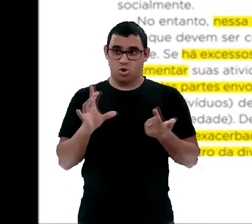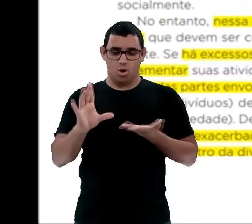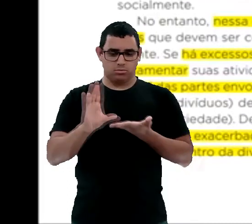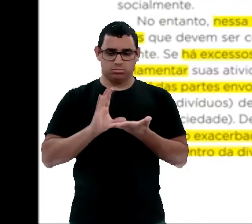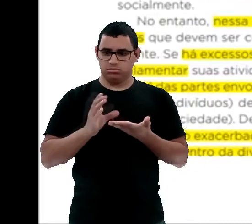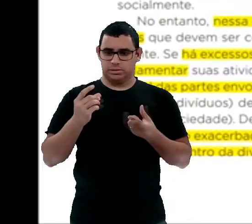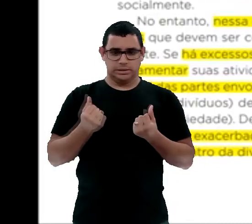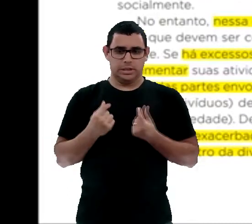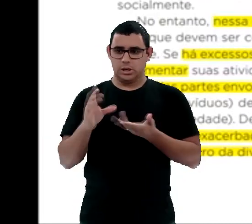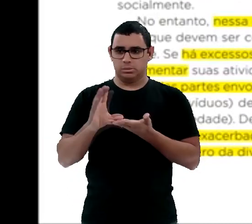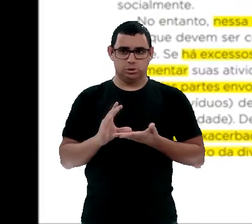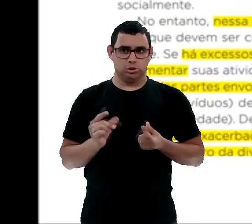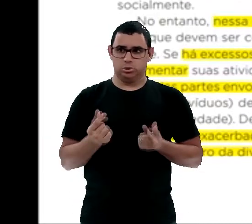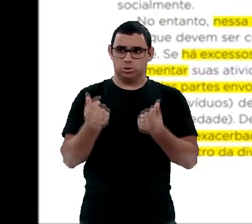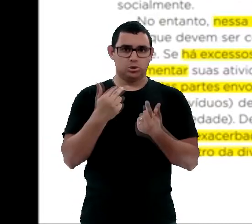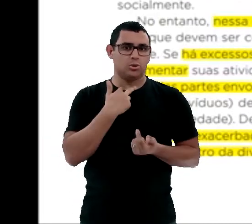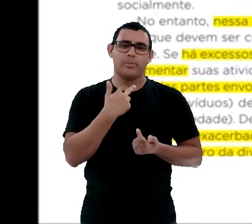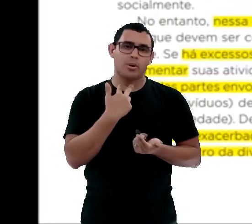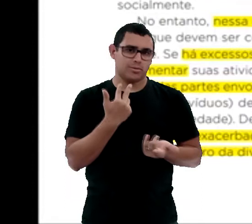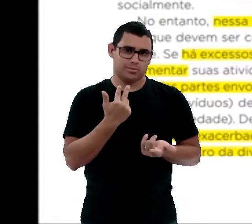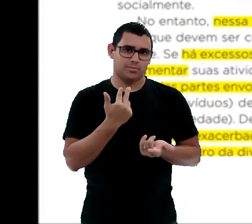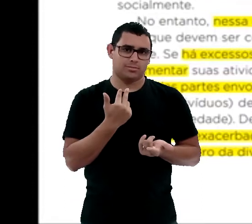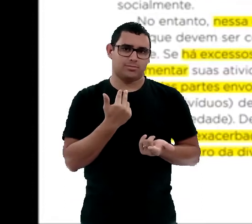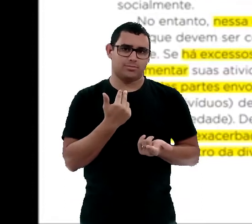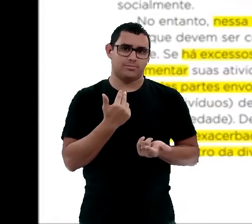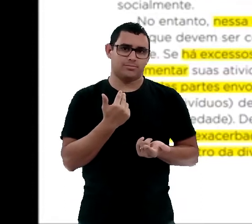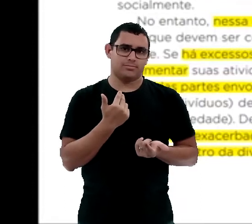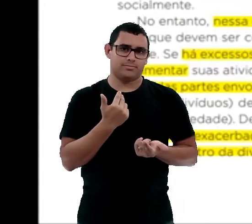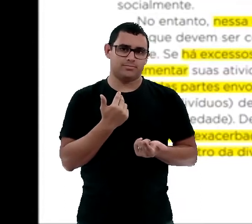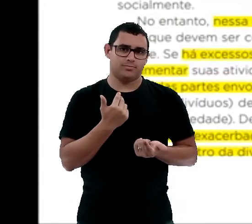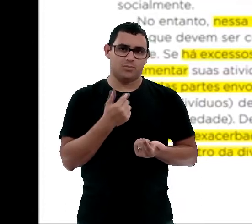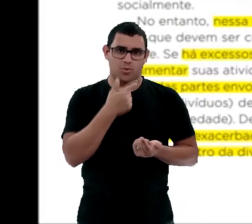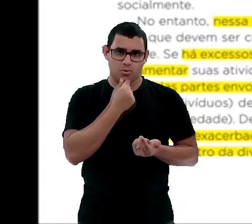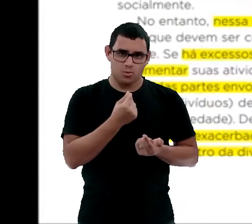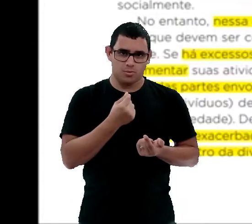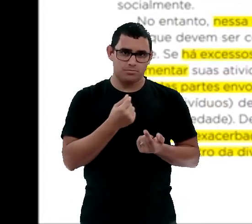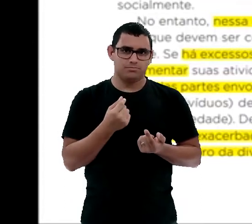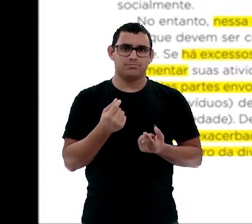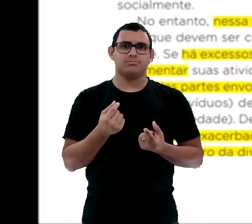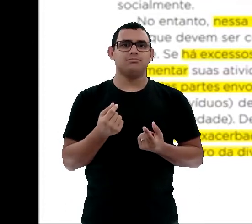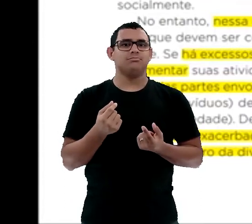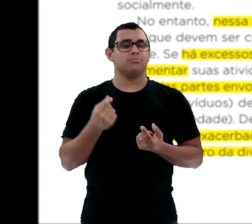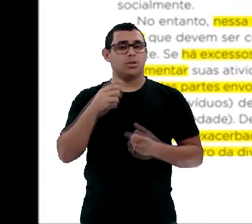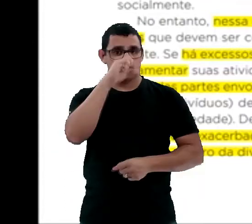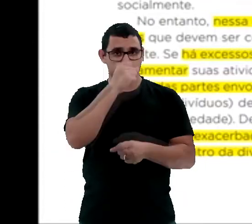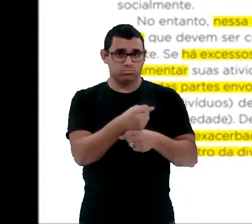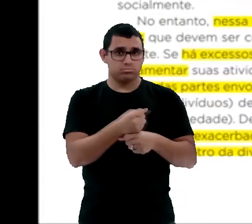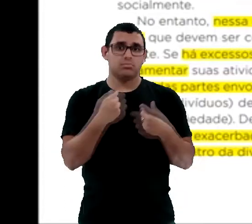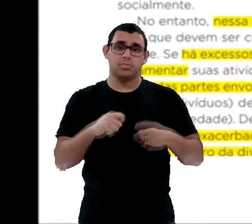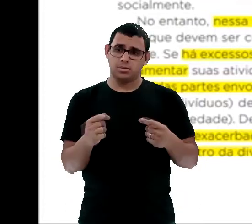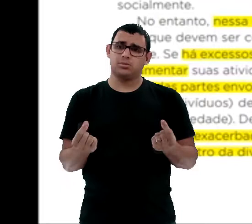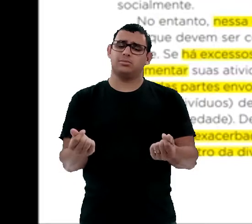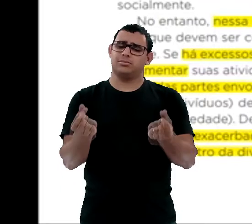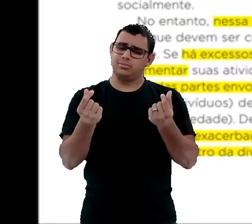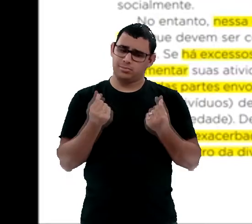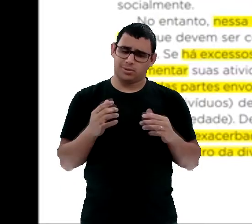exacerbado, quase não falo. O capitalista não deve se deixar levar pelo egoísmo do lucro exacerbado, do lucro exagerado.